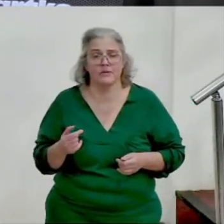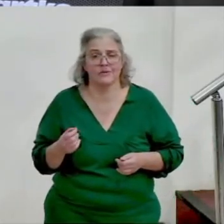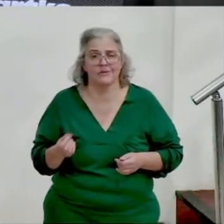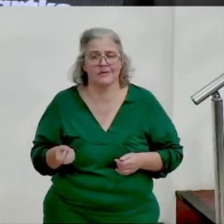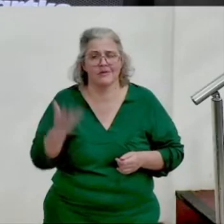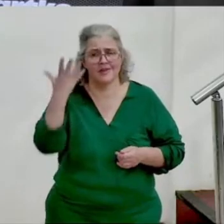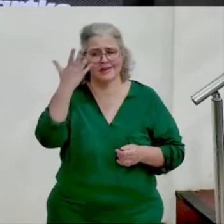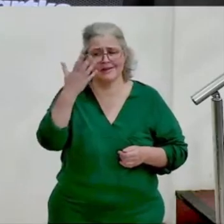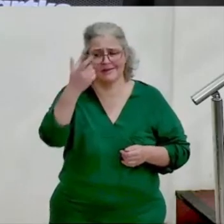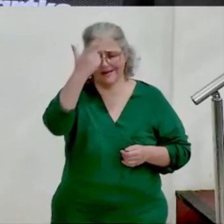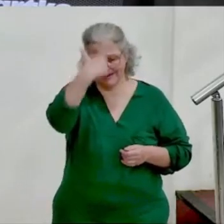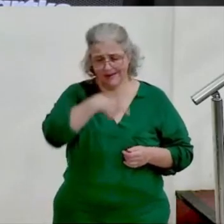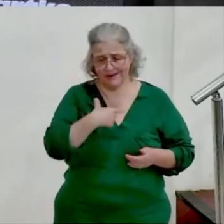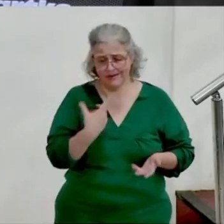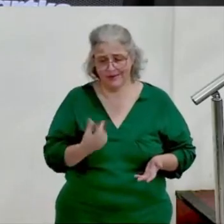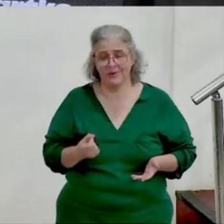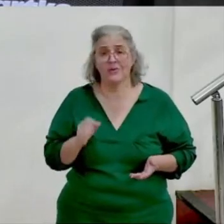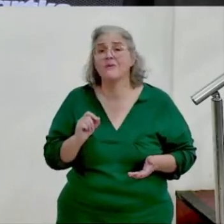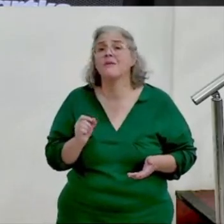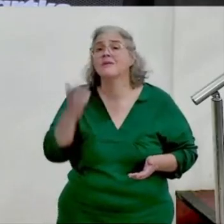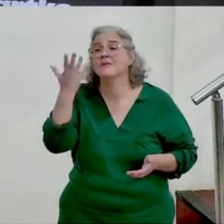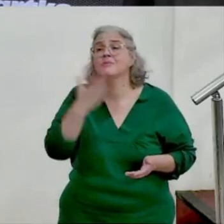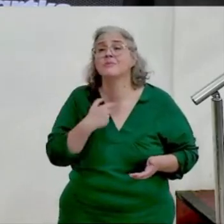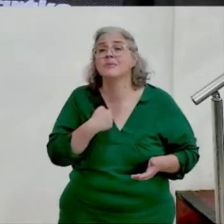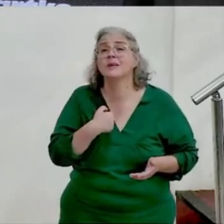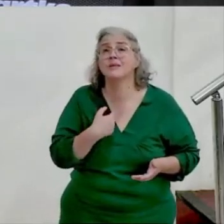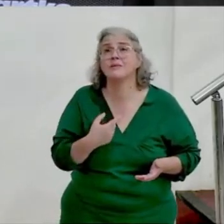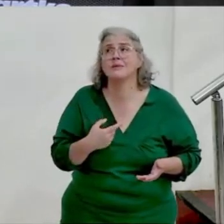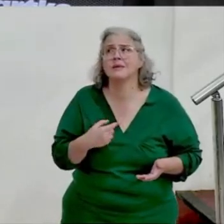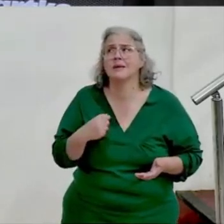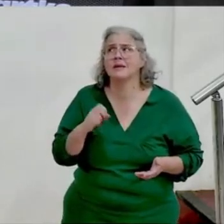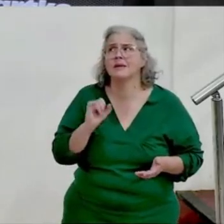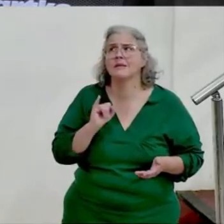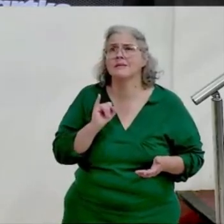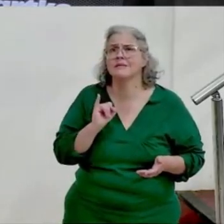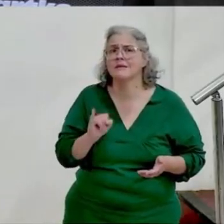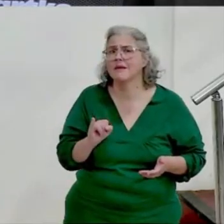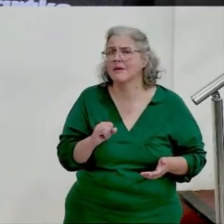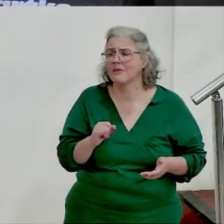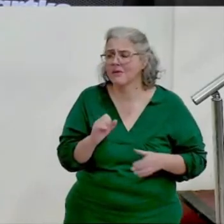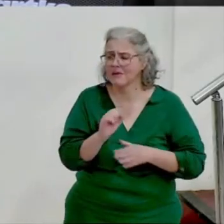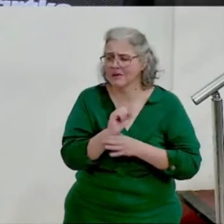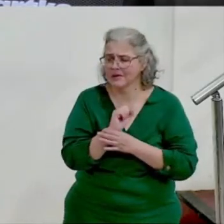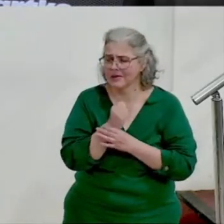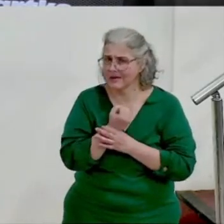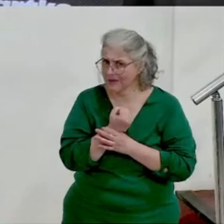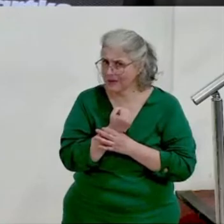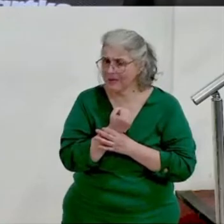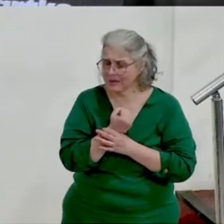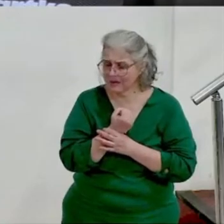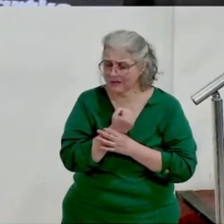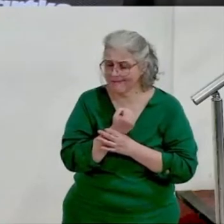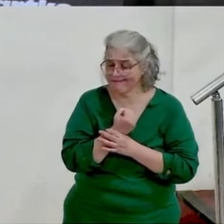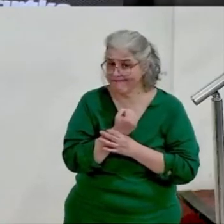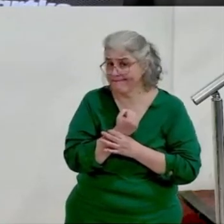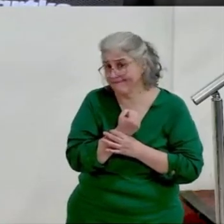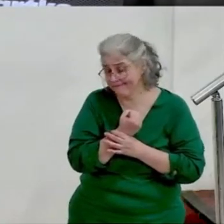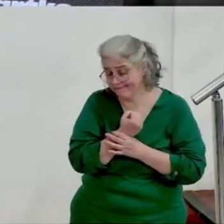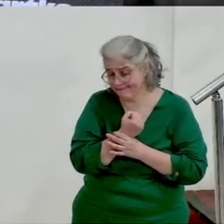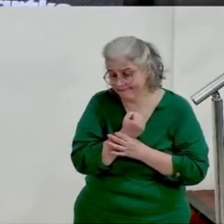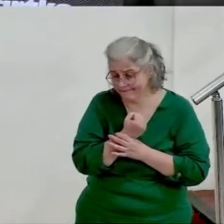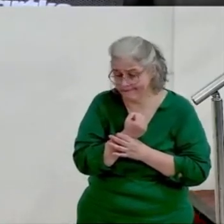dia? Será que eu vou estar seguro naquele dia? Os irmãos conhecem